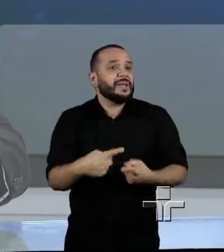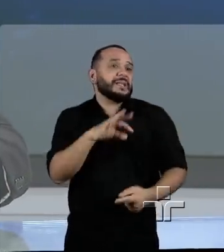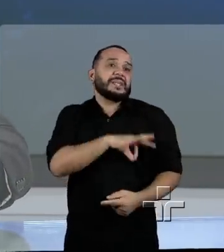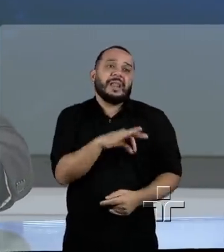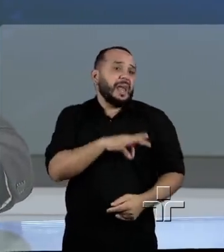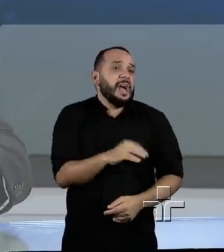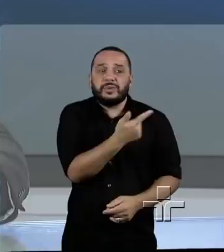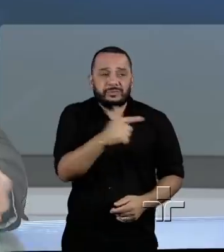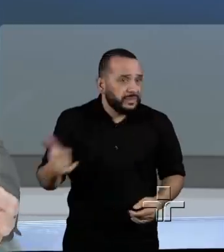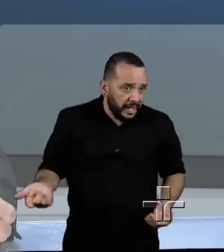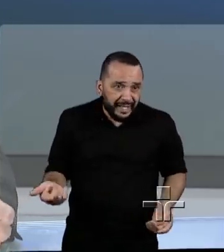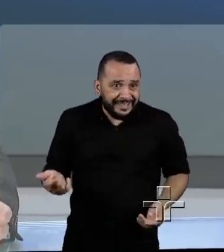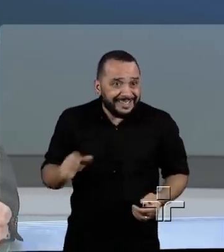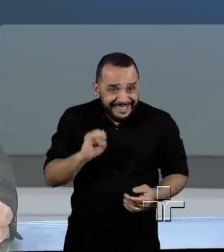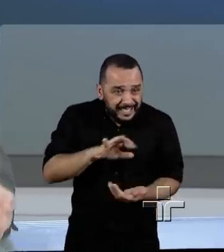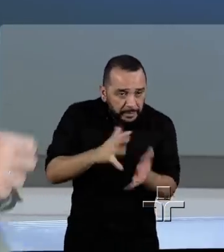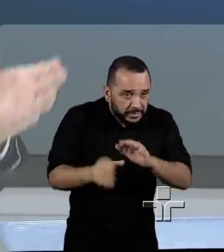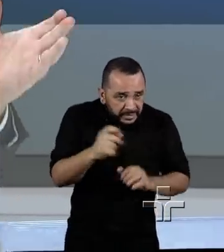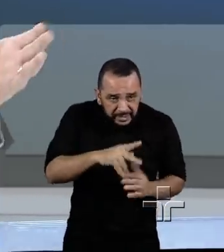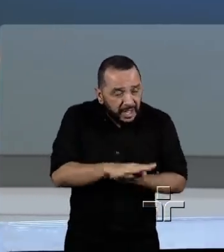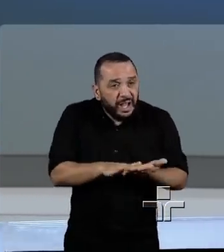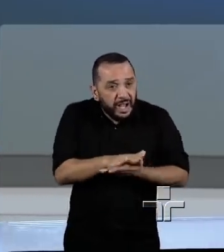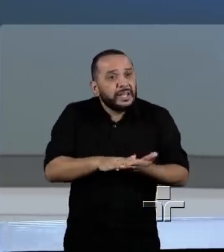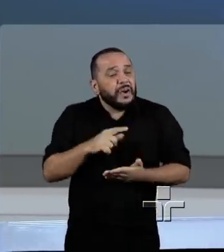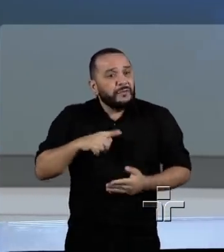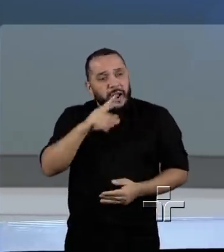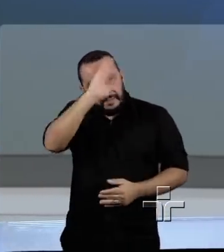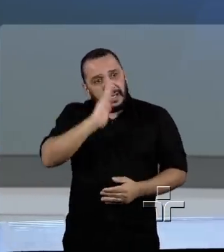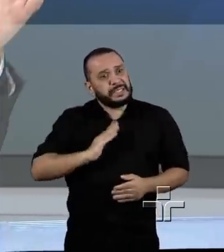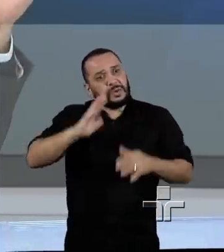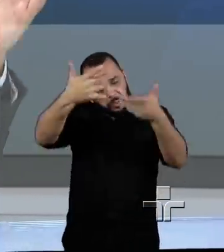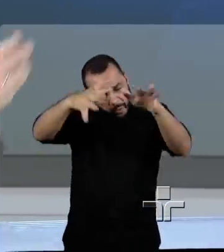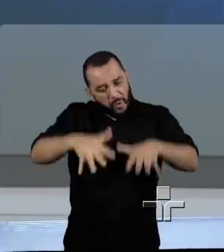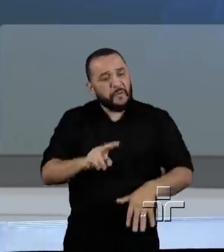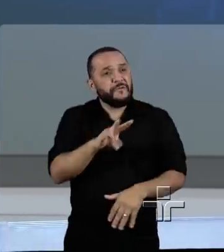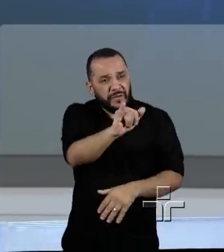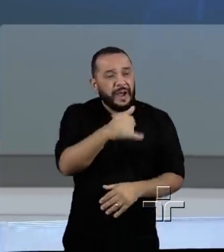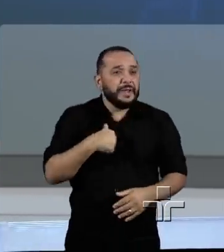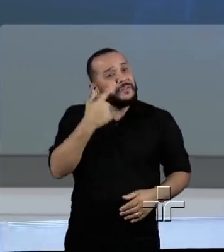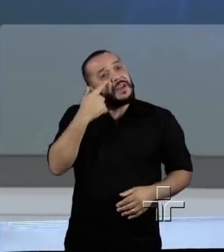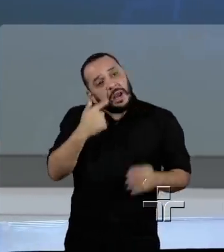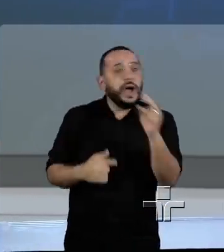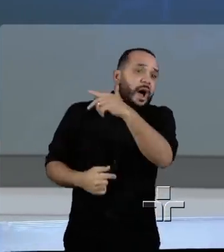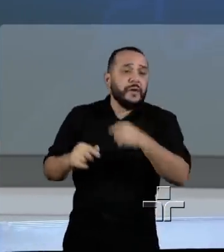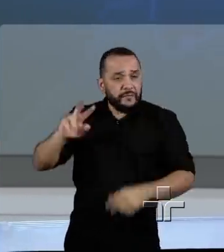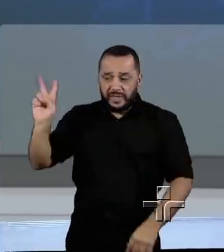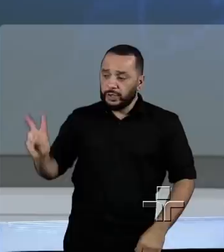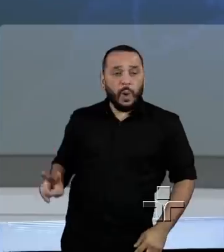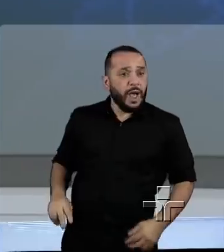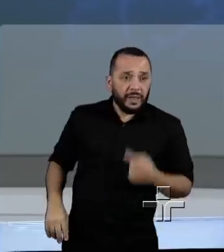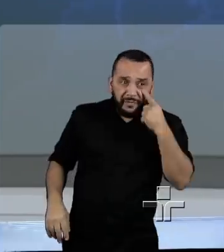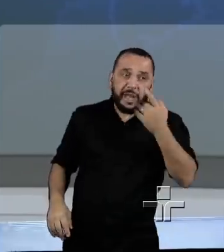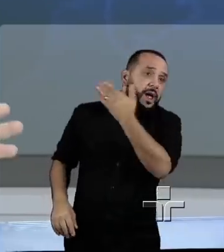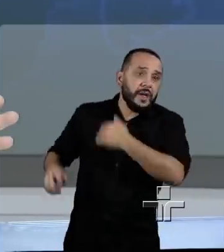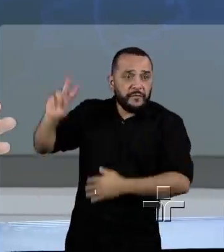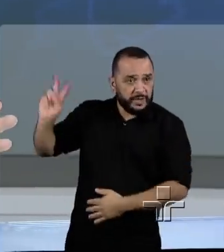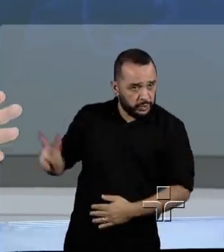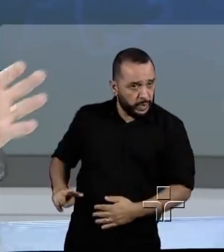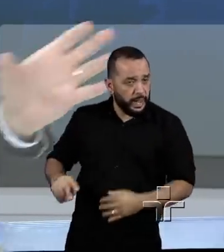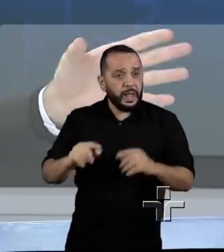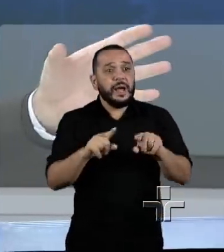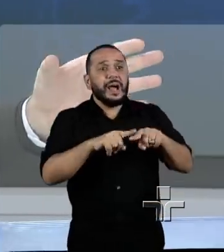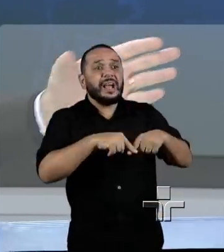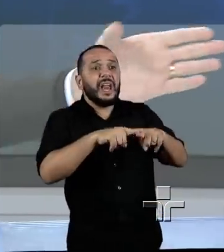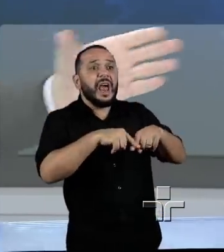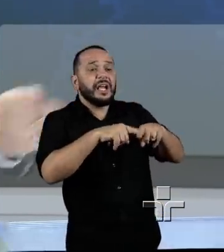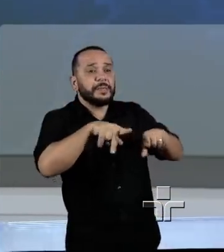crise extraordinária no país e quer saber como vai ser? Olha para a Venezuela, olha para o que aconteceu na Grécia. É facílimo de saber